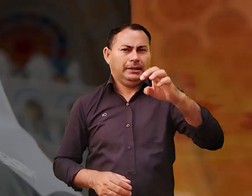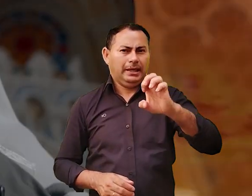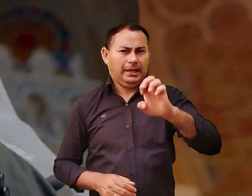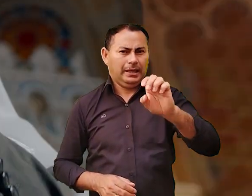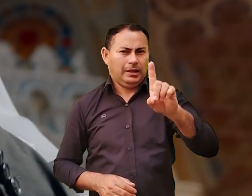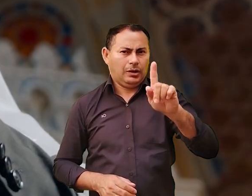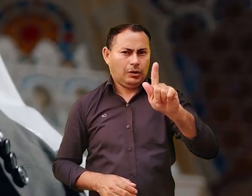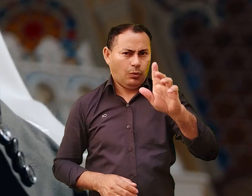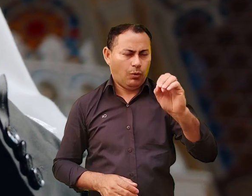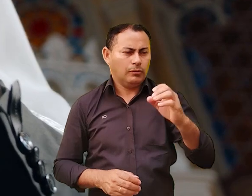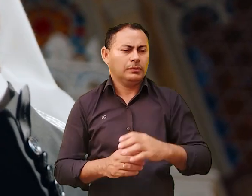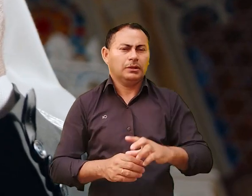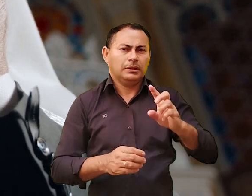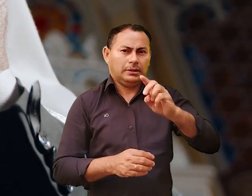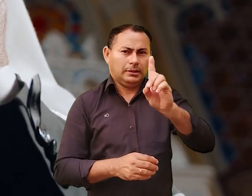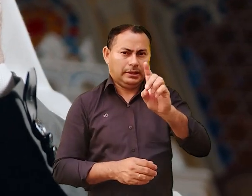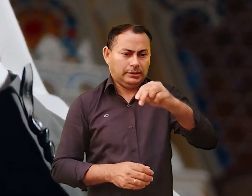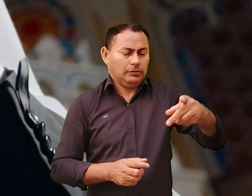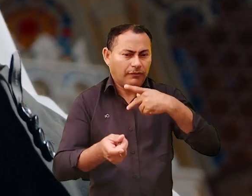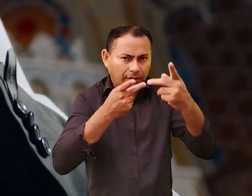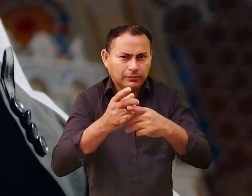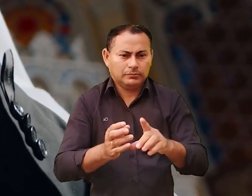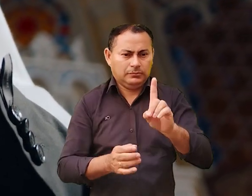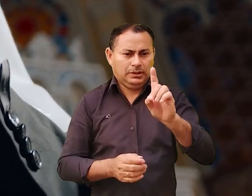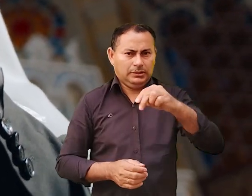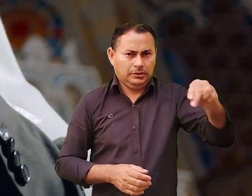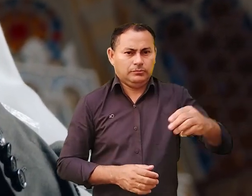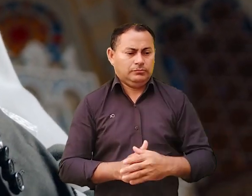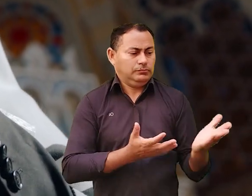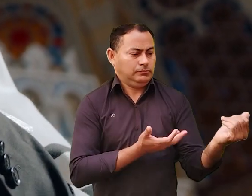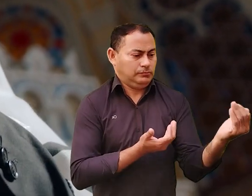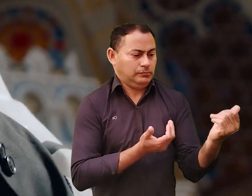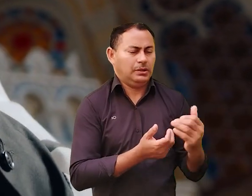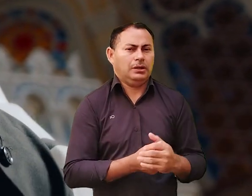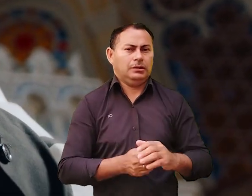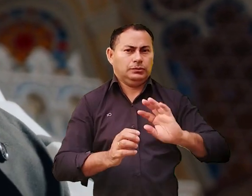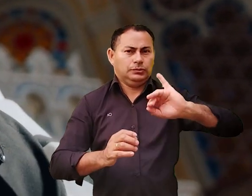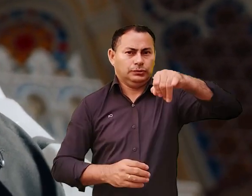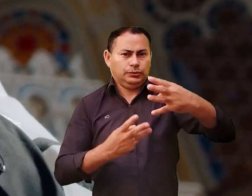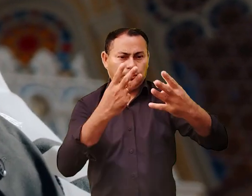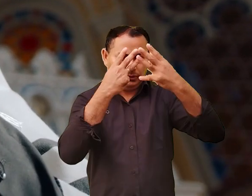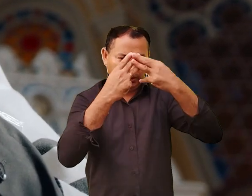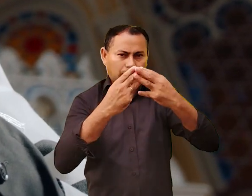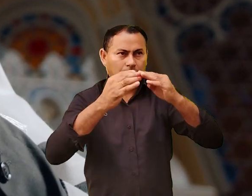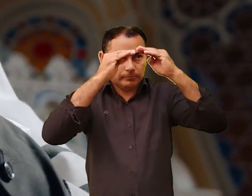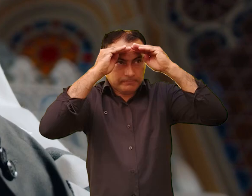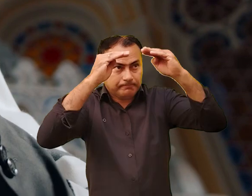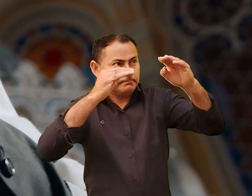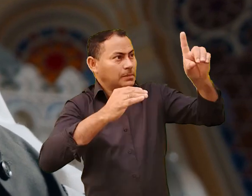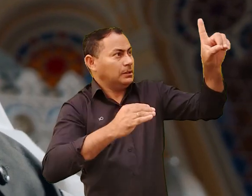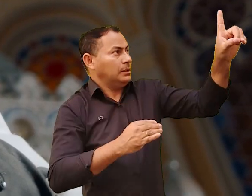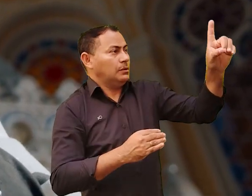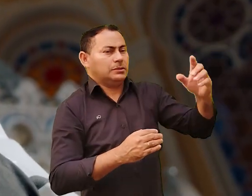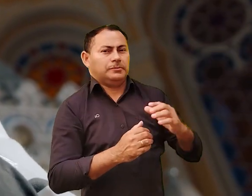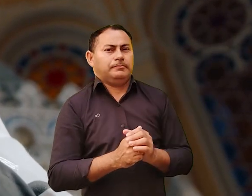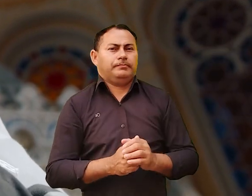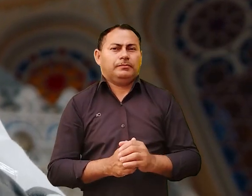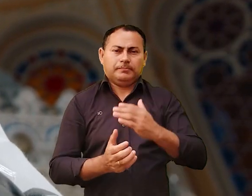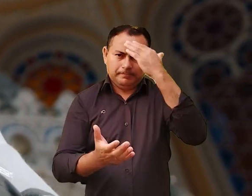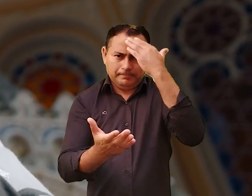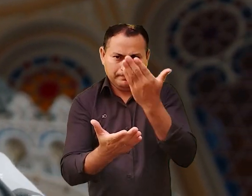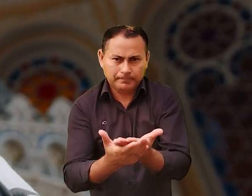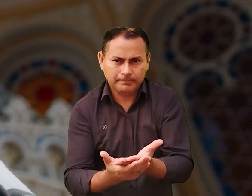nem mencionado nesta história. Como Daniel, esses jovens eram judeus tementes a Deus.